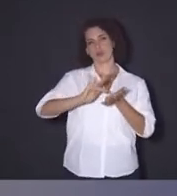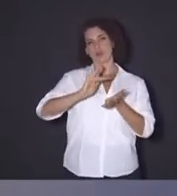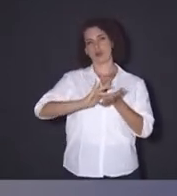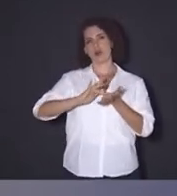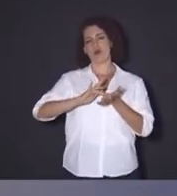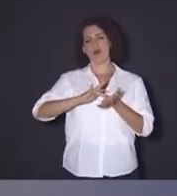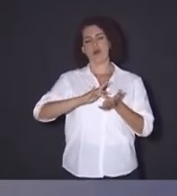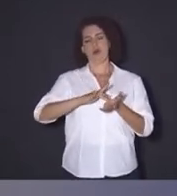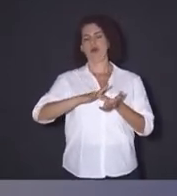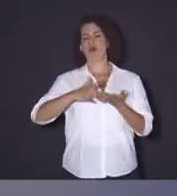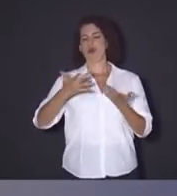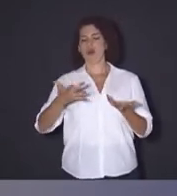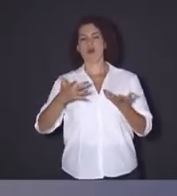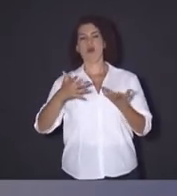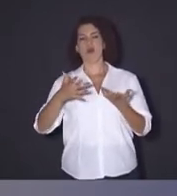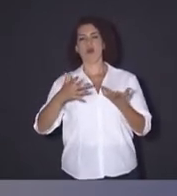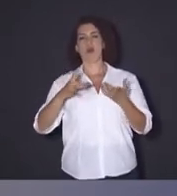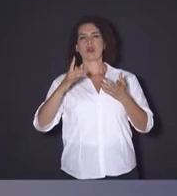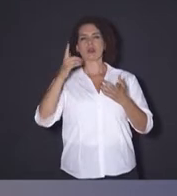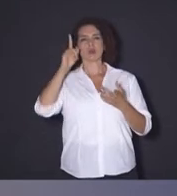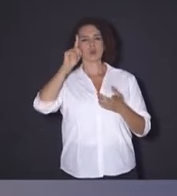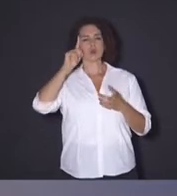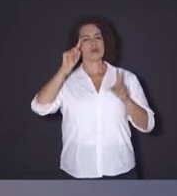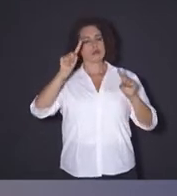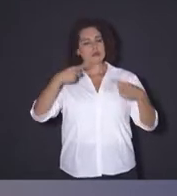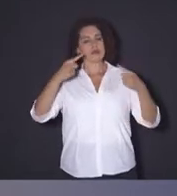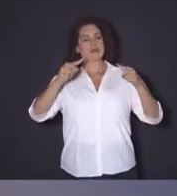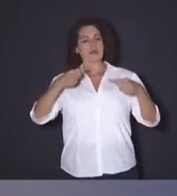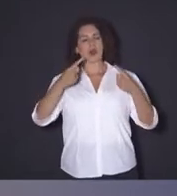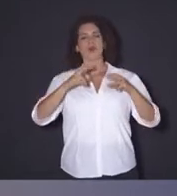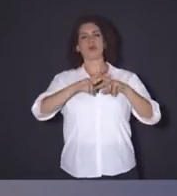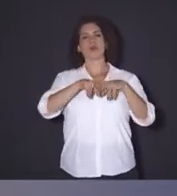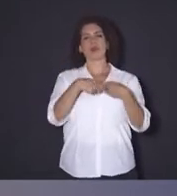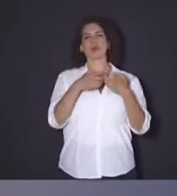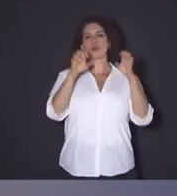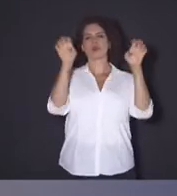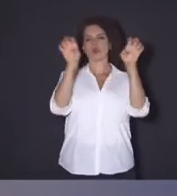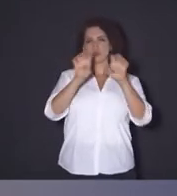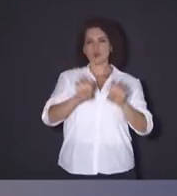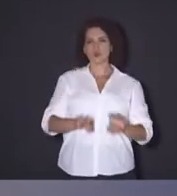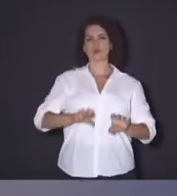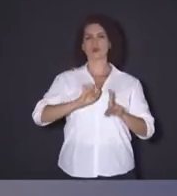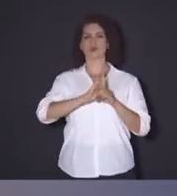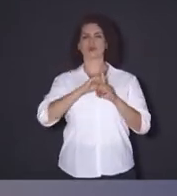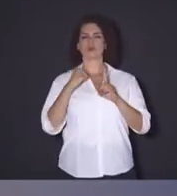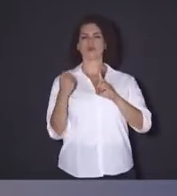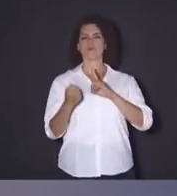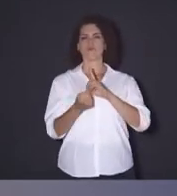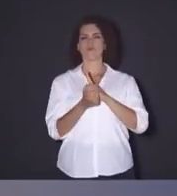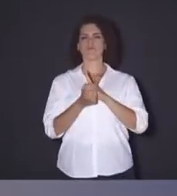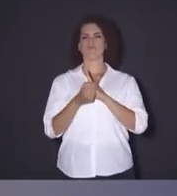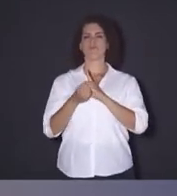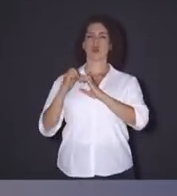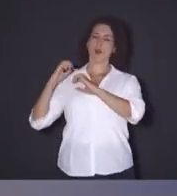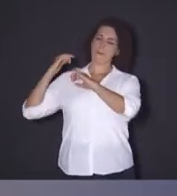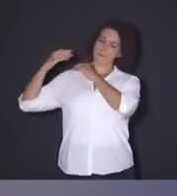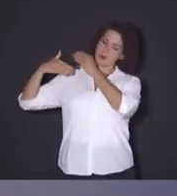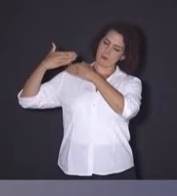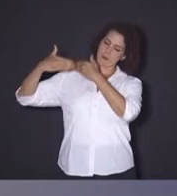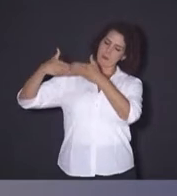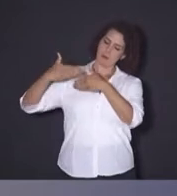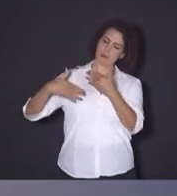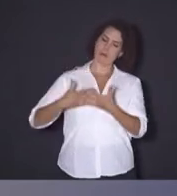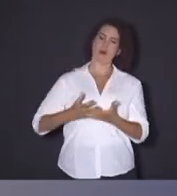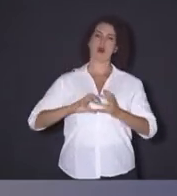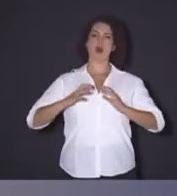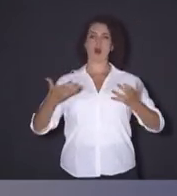desafiado o nosso dia a dia, porque as questões mais estruturantes da sociedade, que foram consolidadas ao longo do século XX, elas